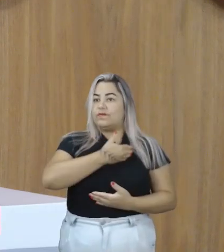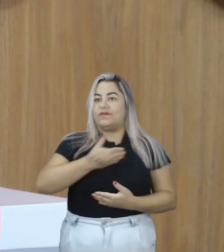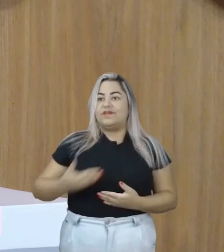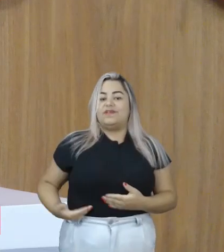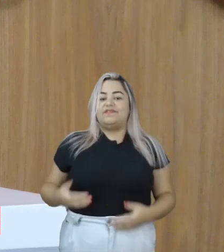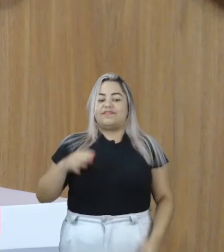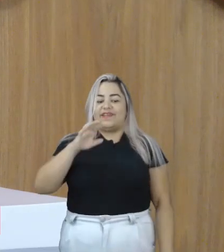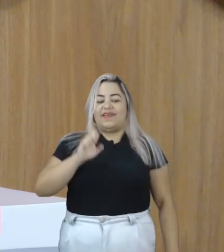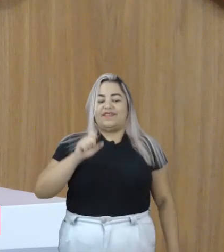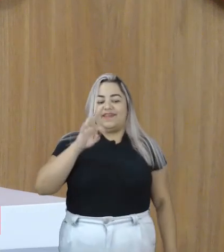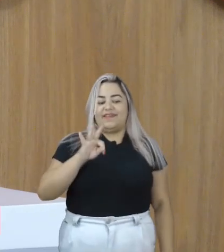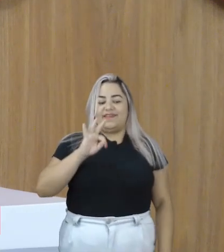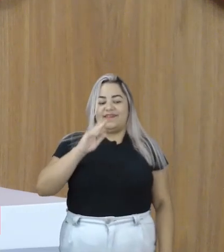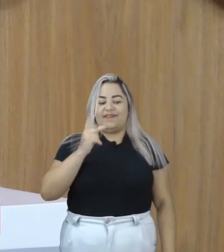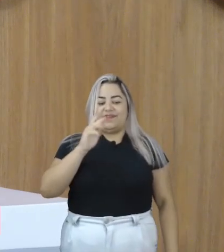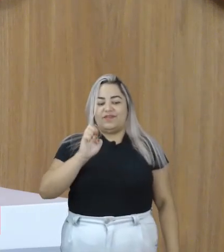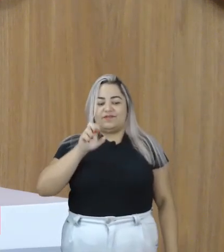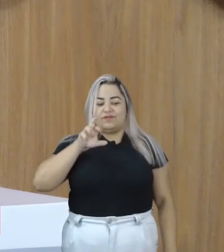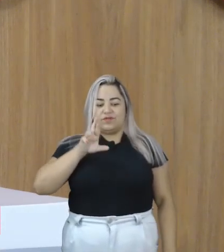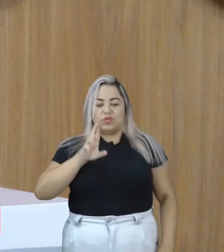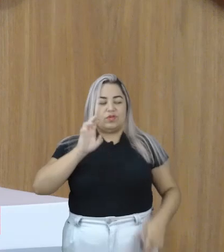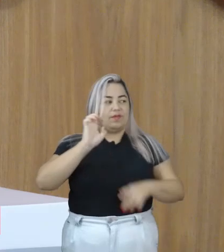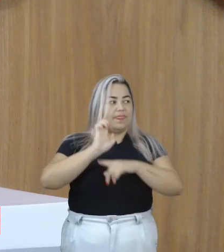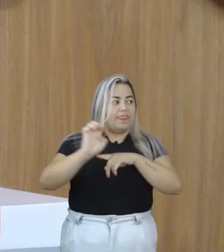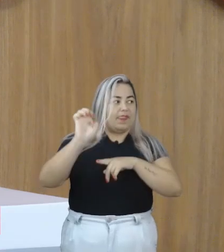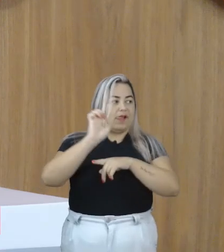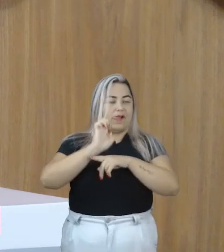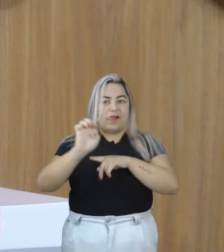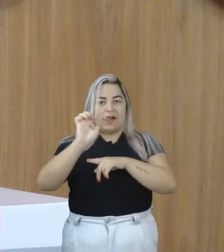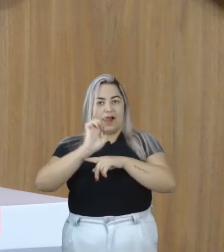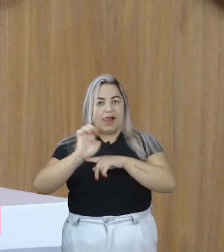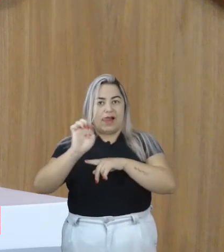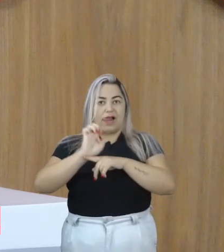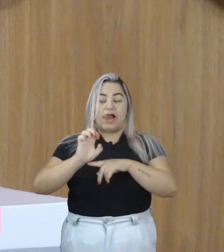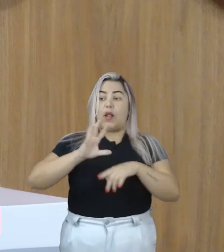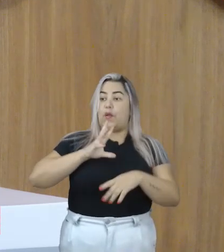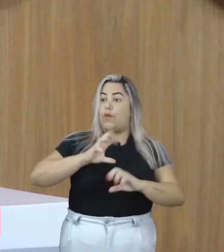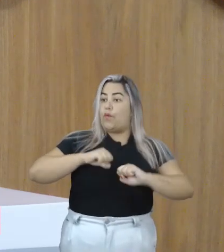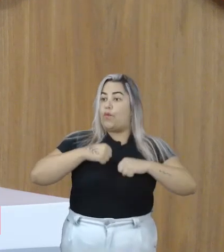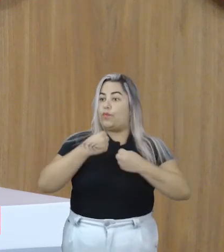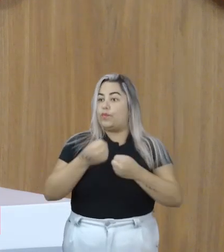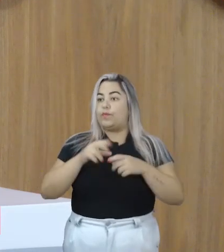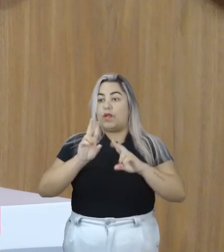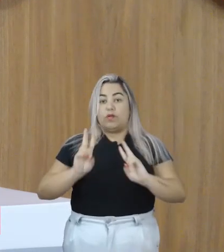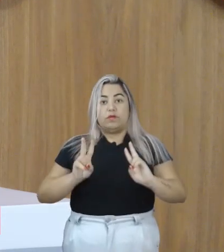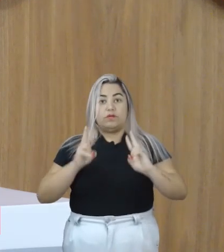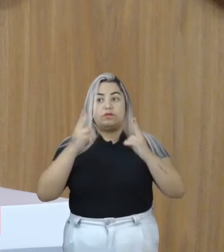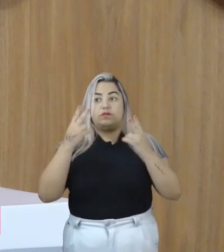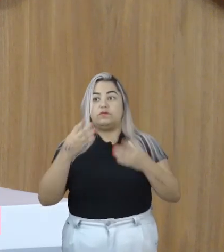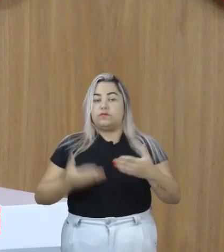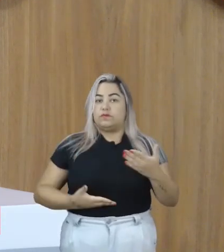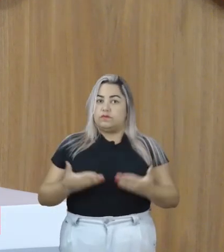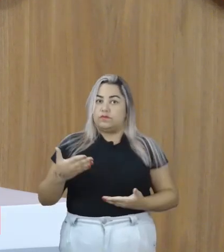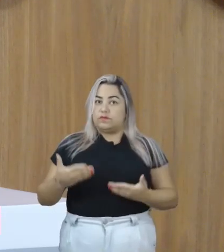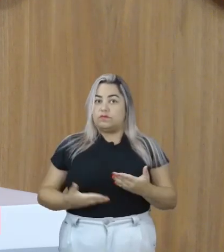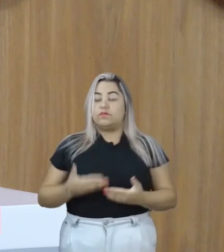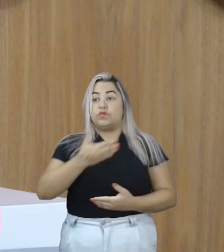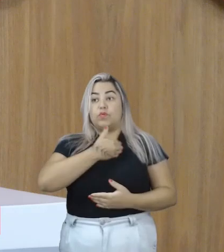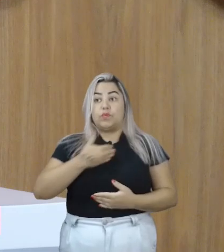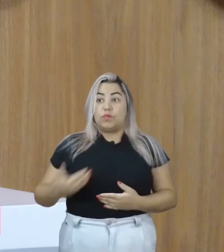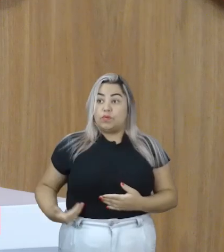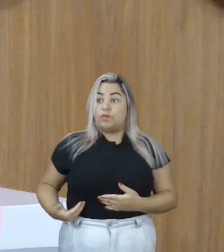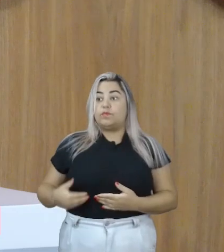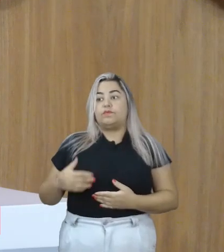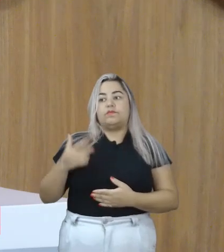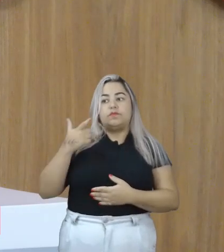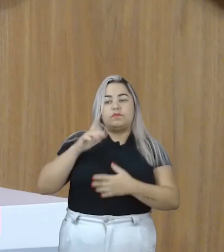Dweck, sobre a importância do Estado para o desenvolvimento do país, fortalecimento e valorização do serviço público. A gente